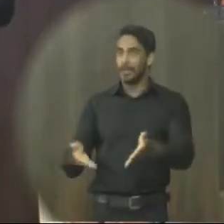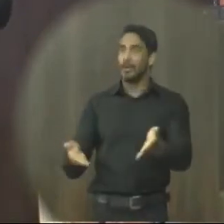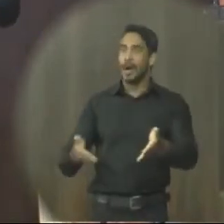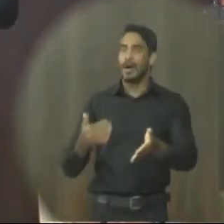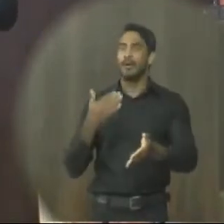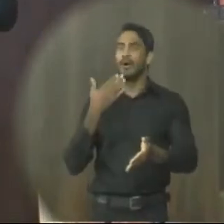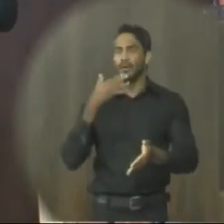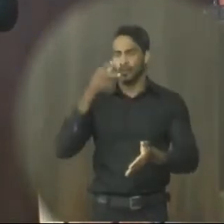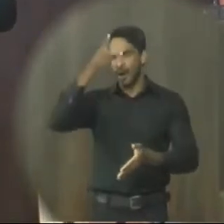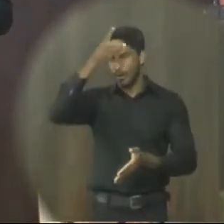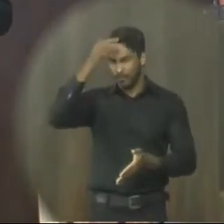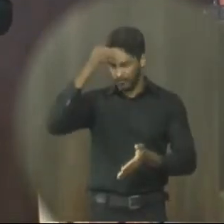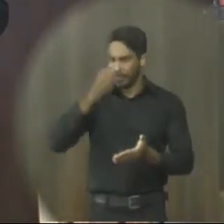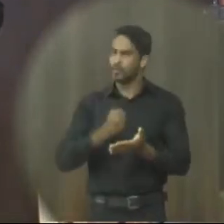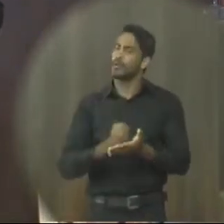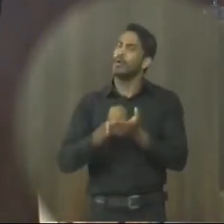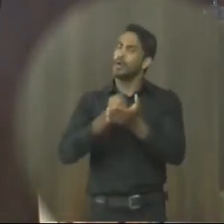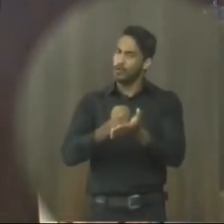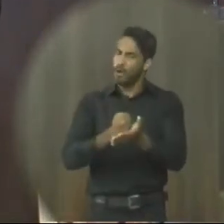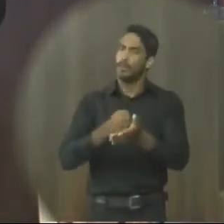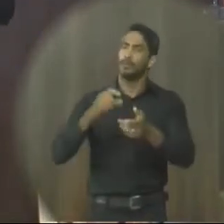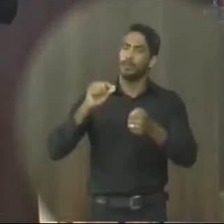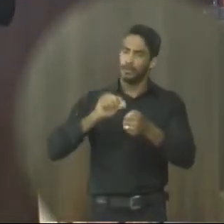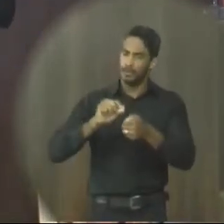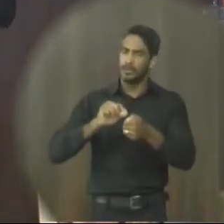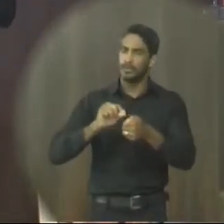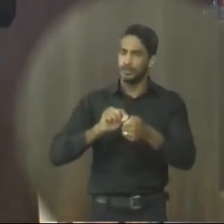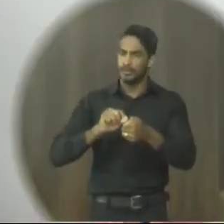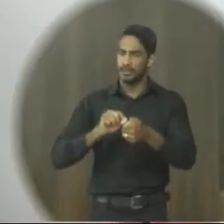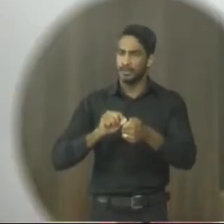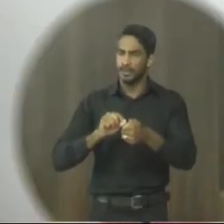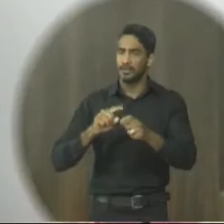o meu prefeito que eu apoiei, está fazendo,